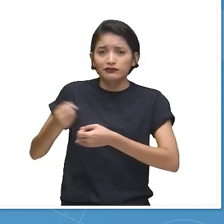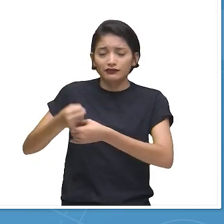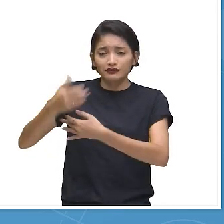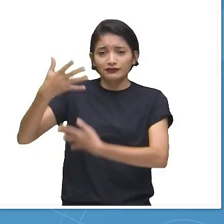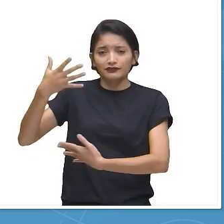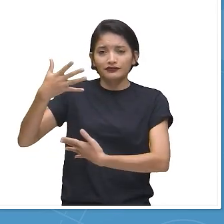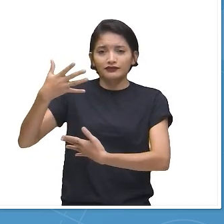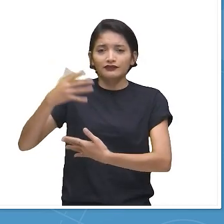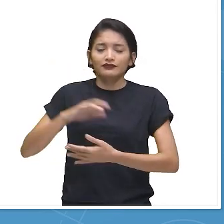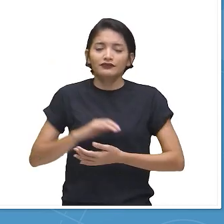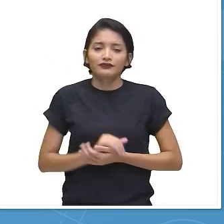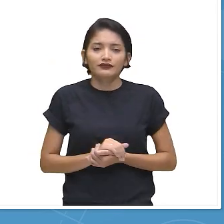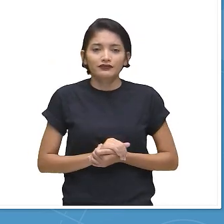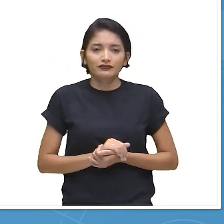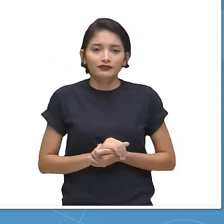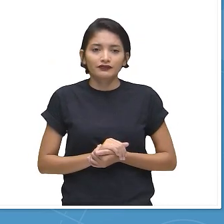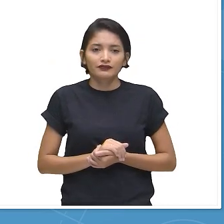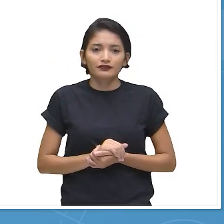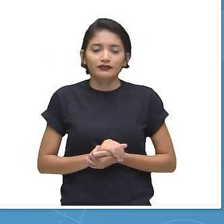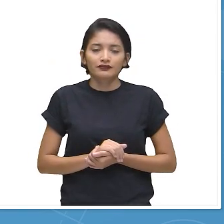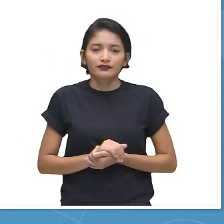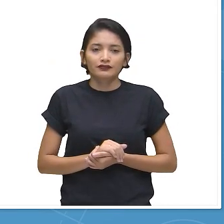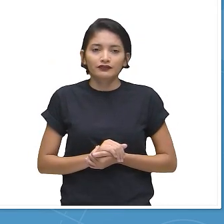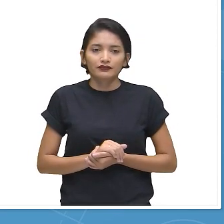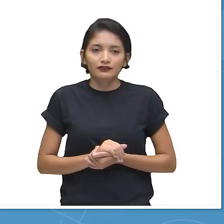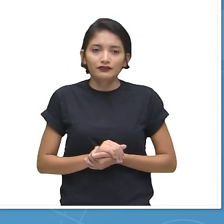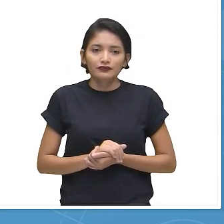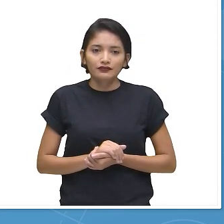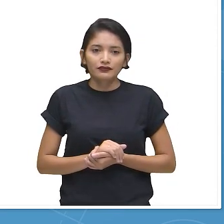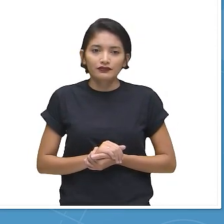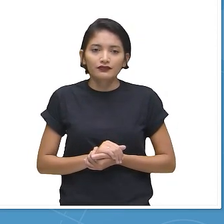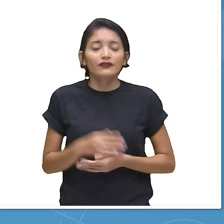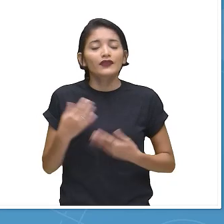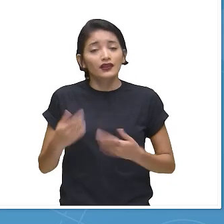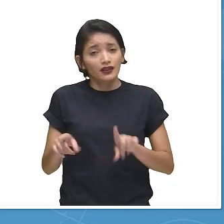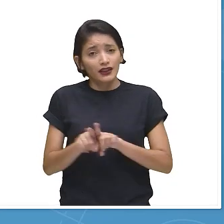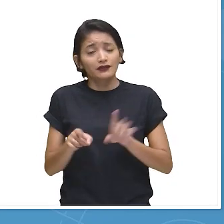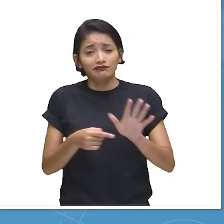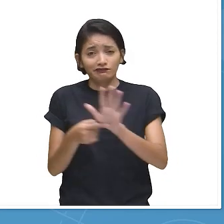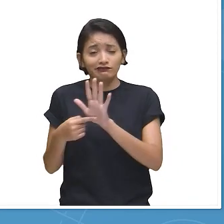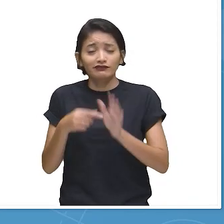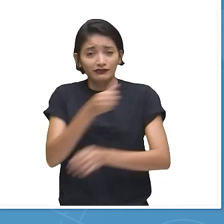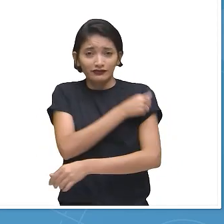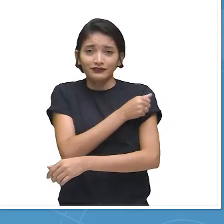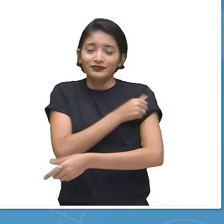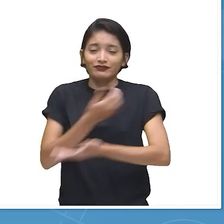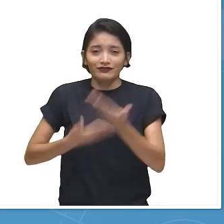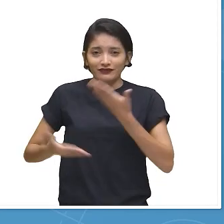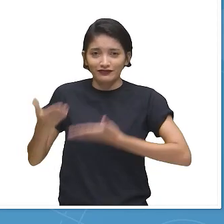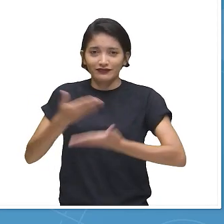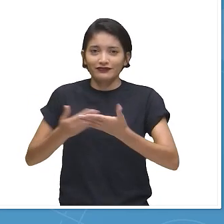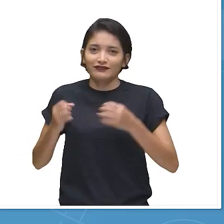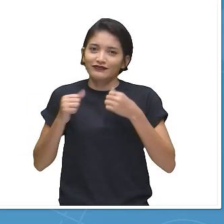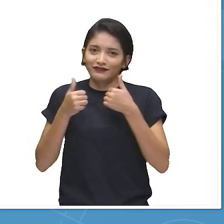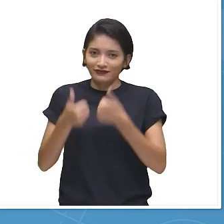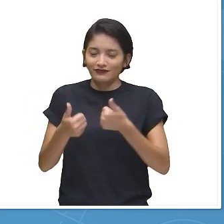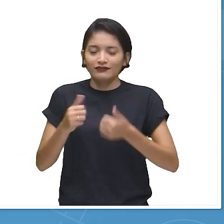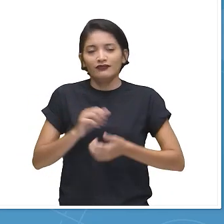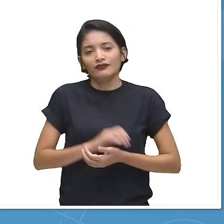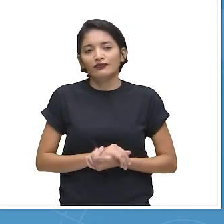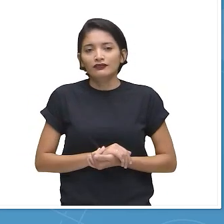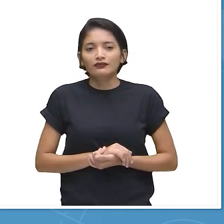já vou assinalar então aqui, mas nós vamos dar destaque para os nossos queridos que estão participando. Então, a